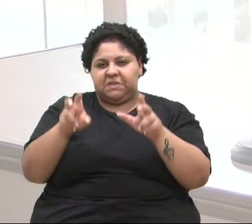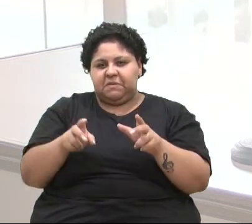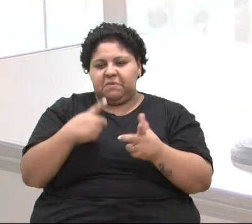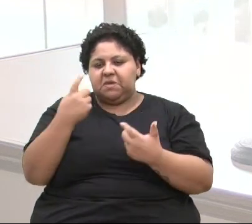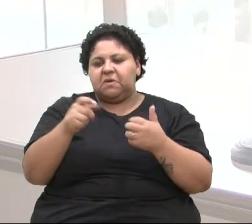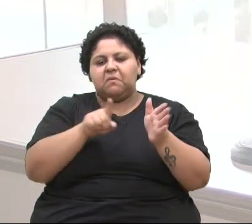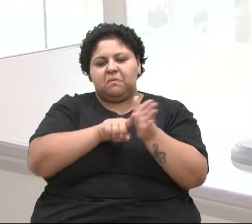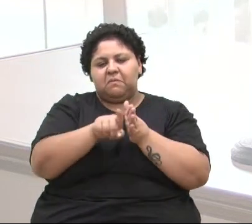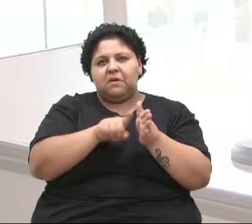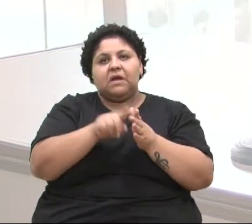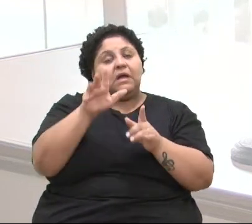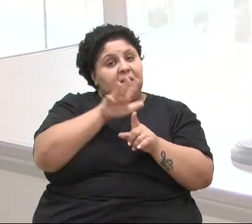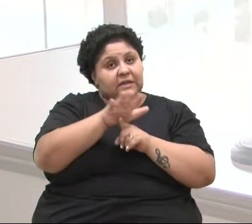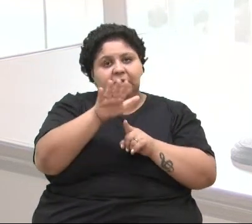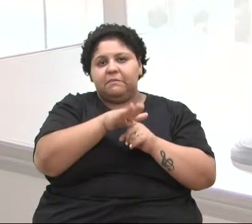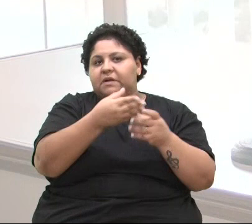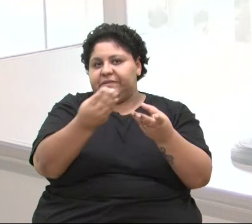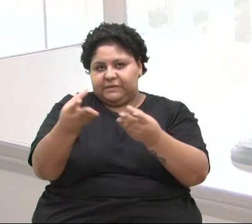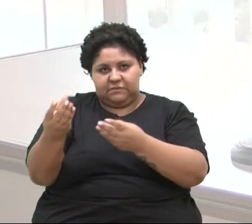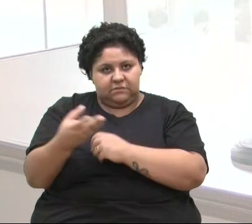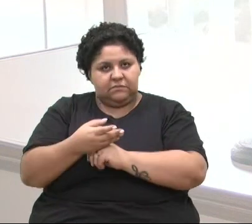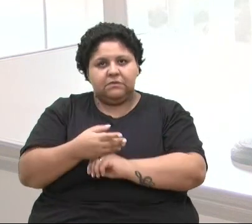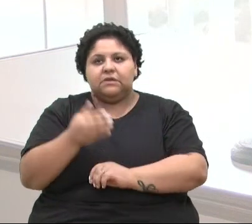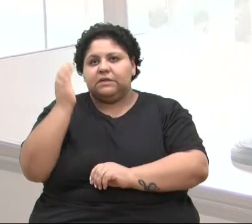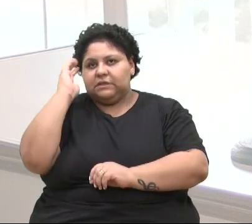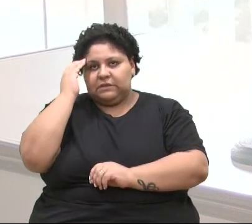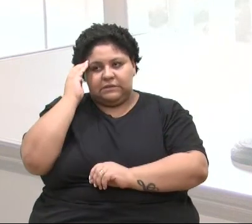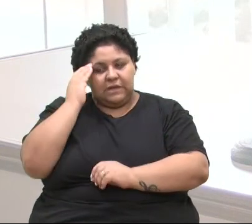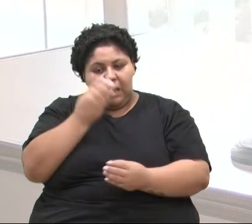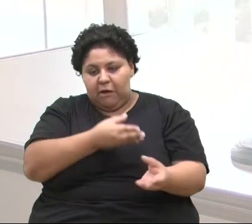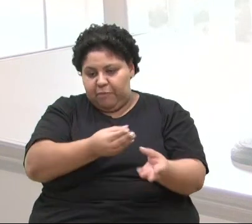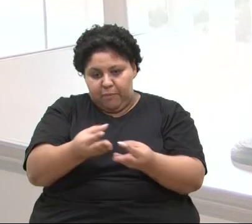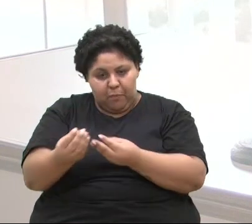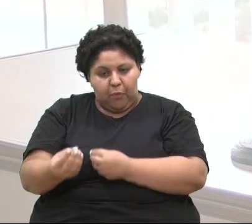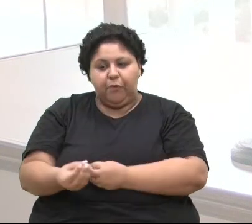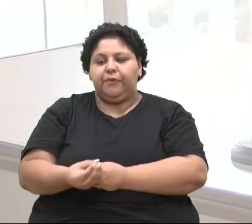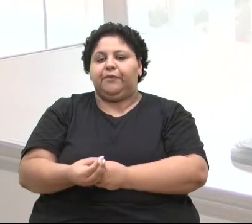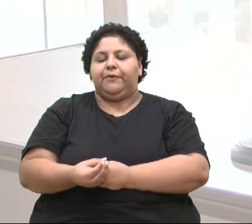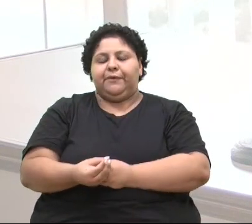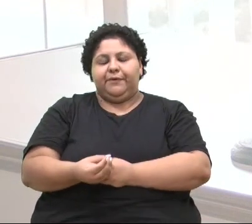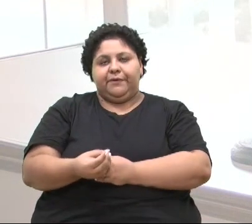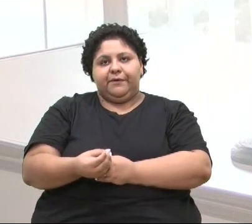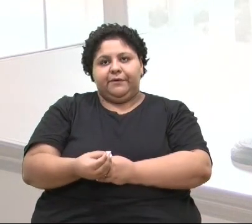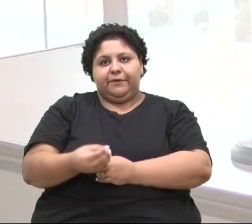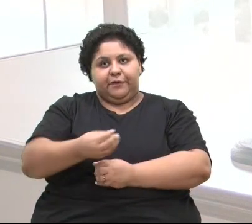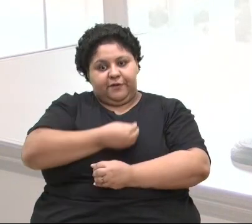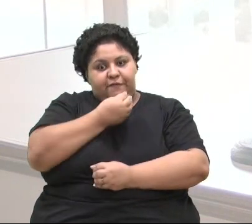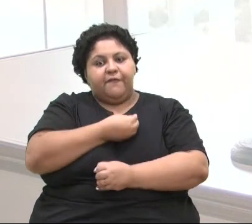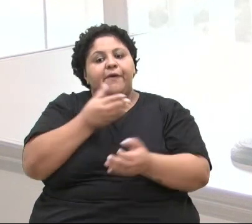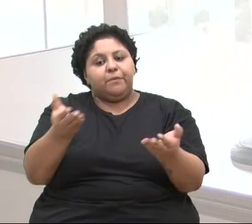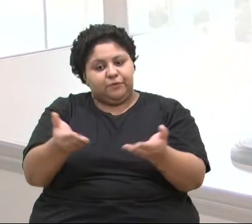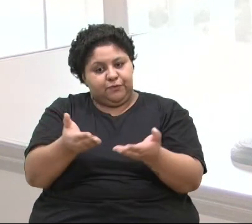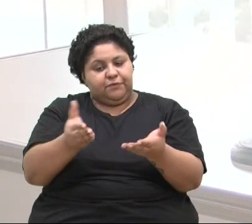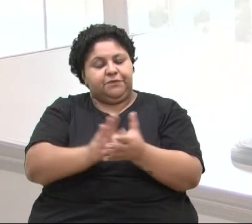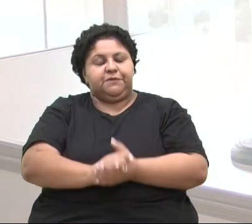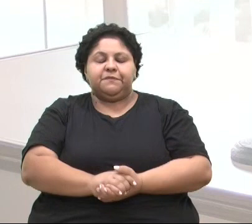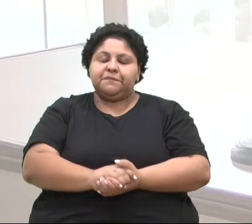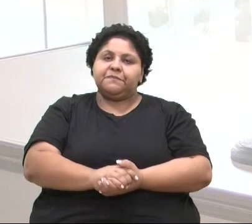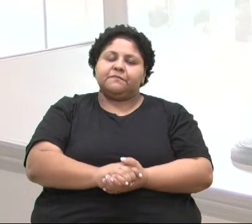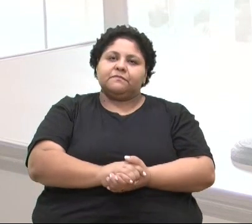porque a demanda é grande, a senhora deve ter muito mais do que nós e sabe da situação que a gente vive hoje. Mas,